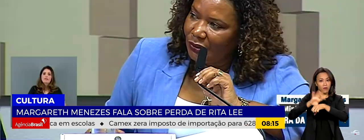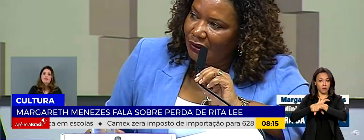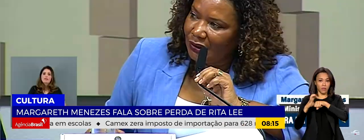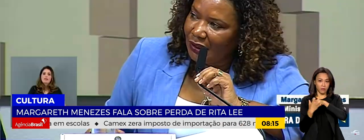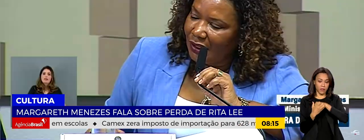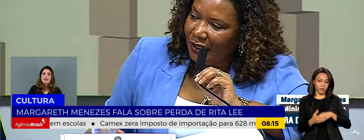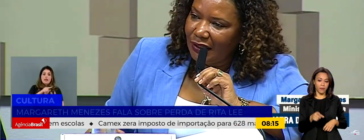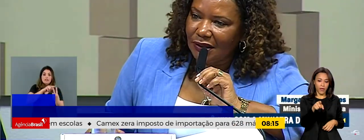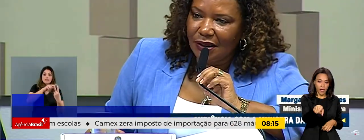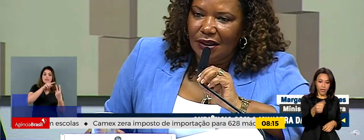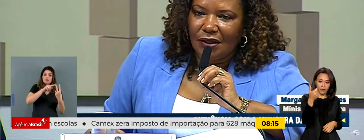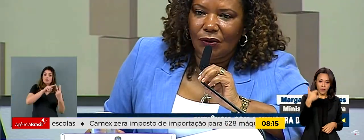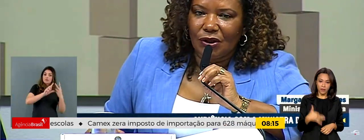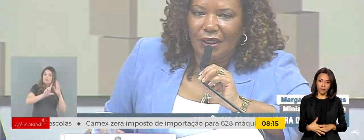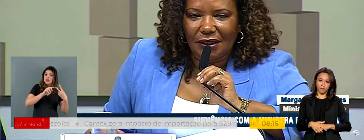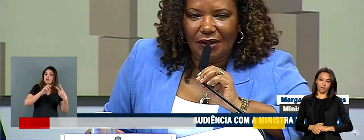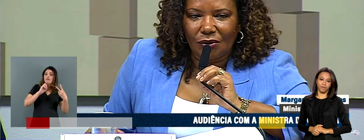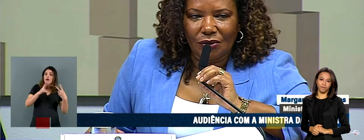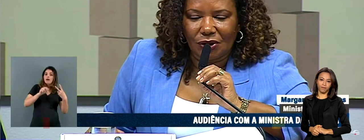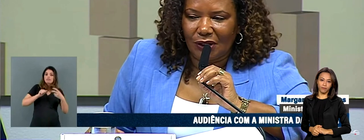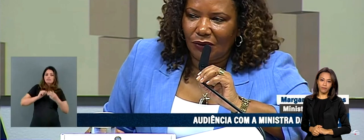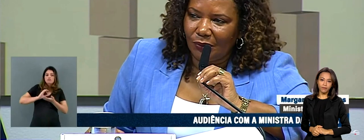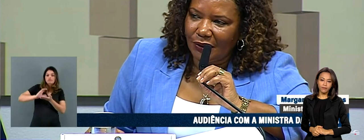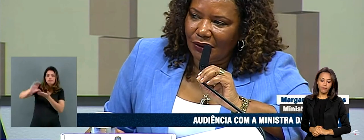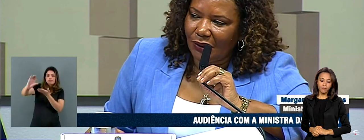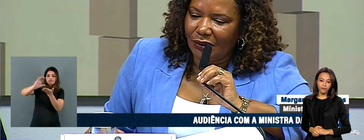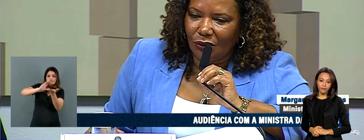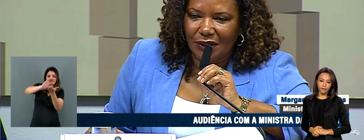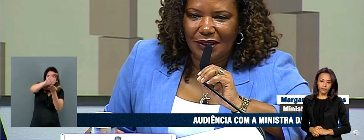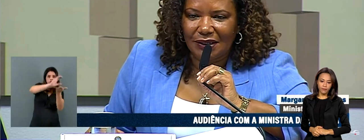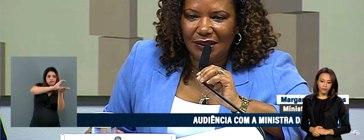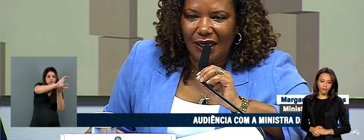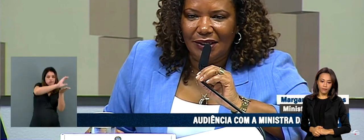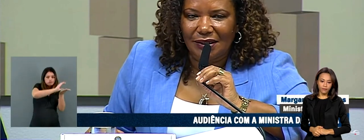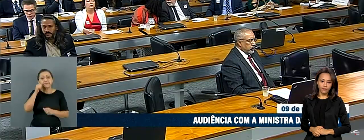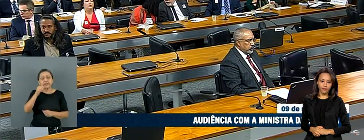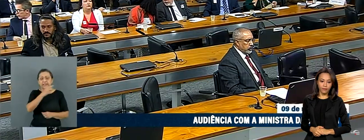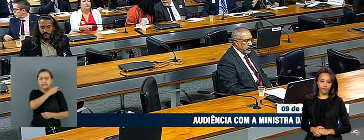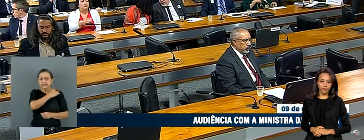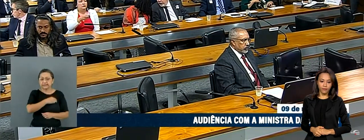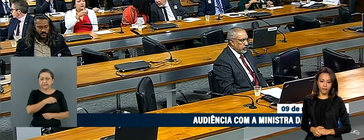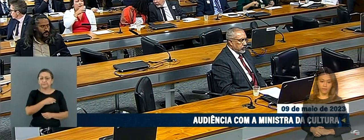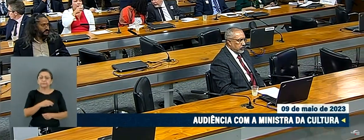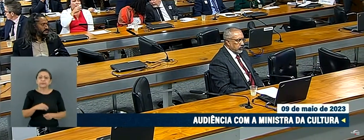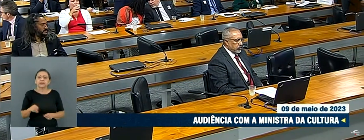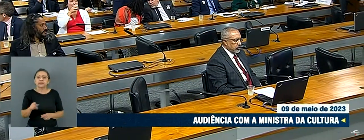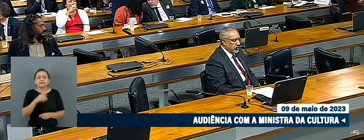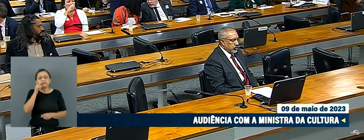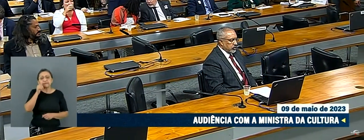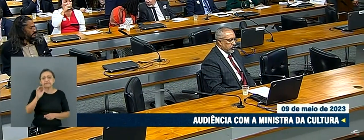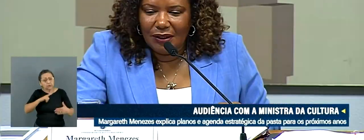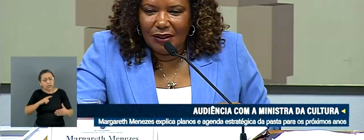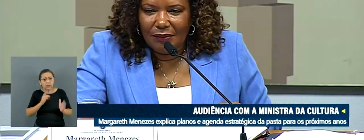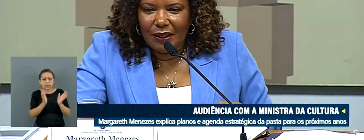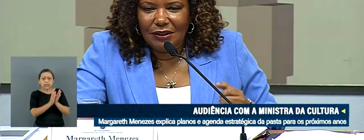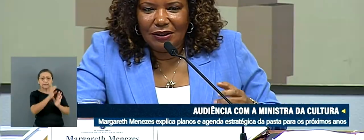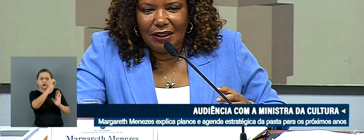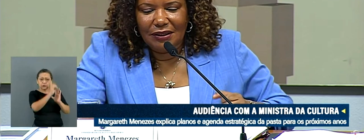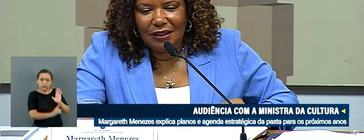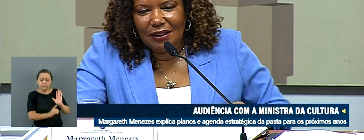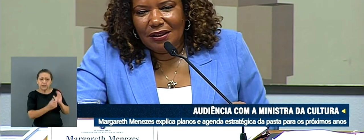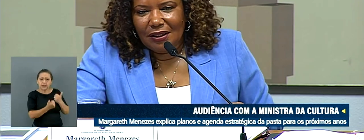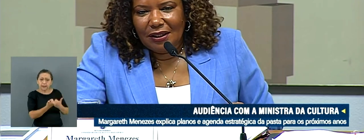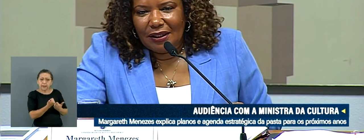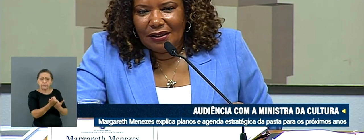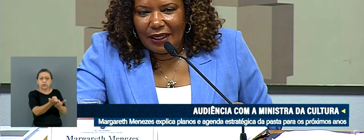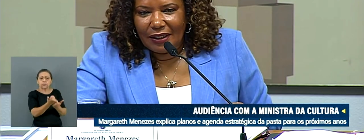Essas duas leis vão chegar a todo o estado do Brasil, a todas as cidades. O Ministério tem uma diretoria para